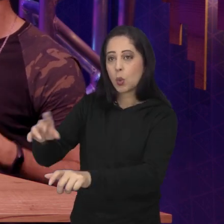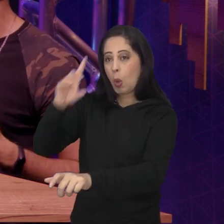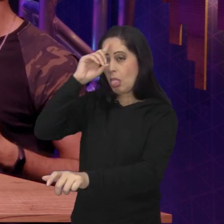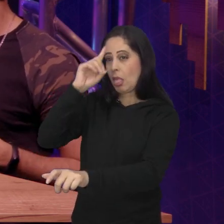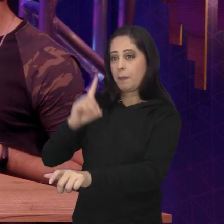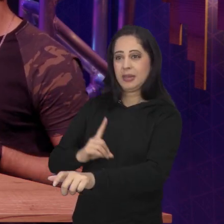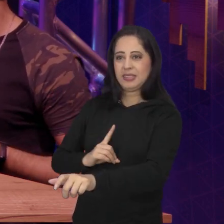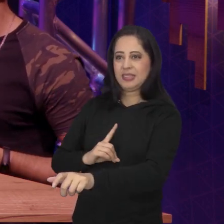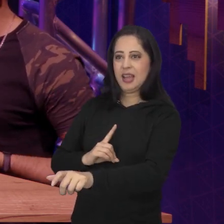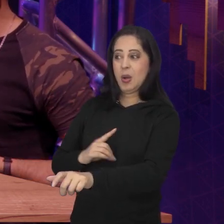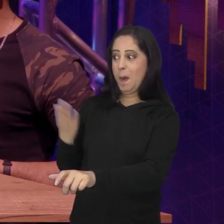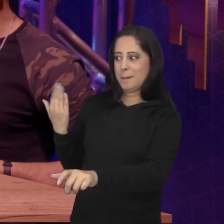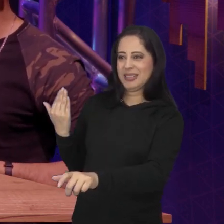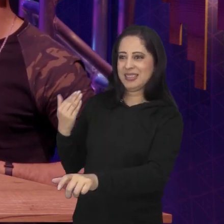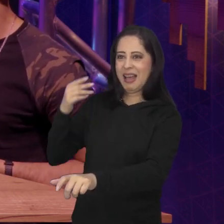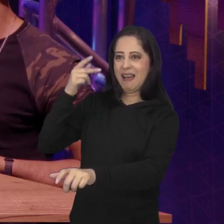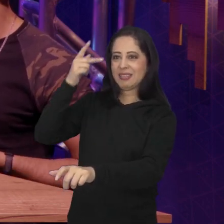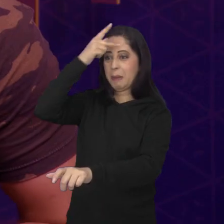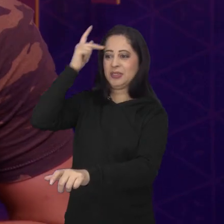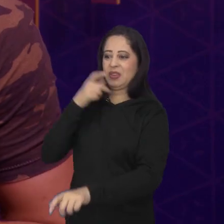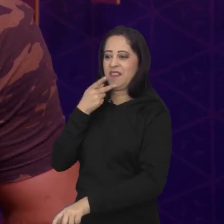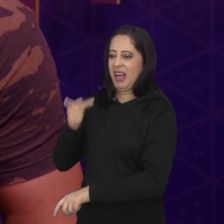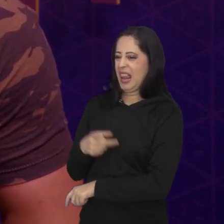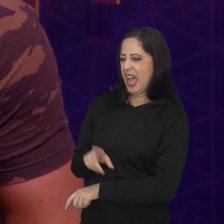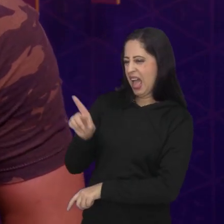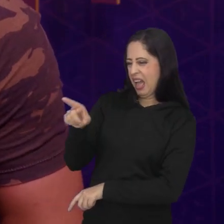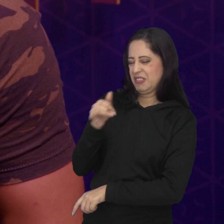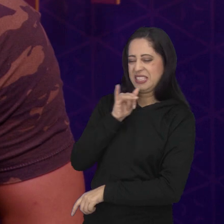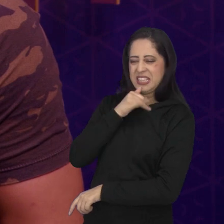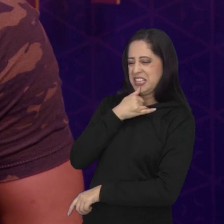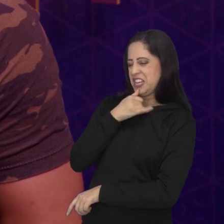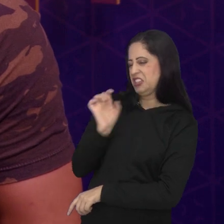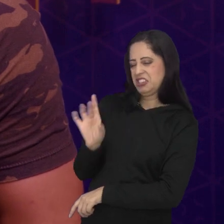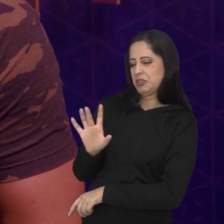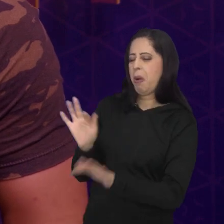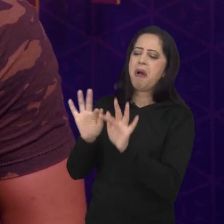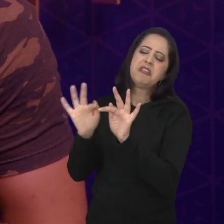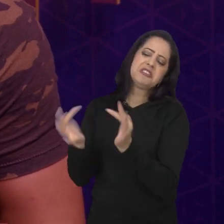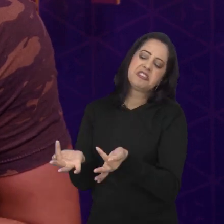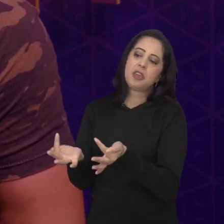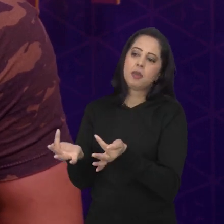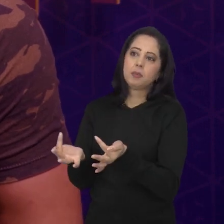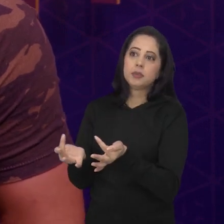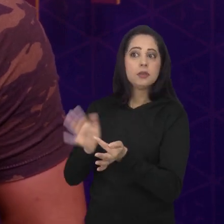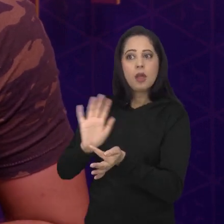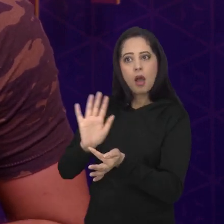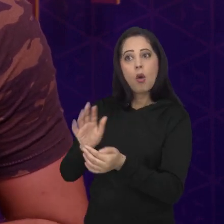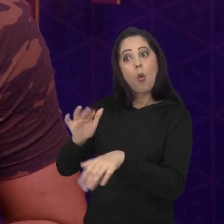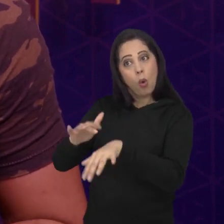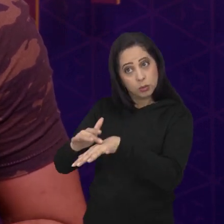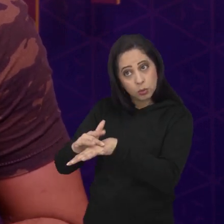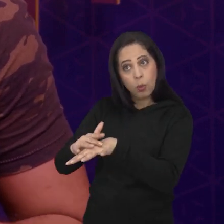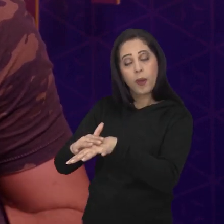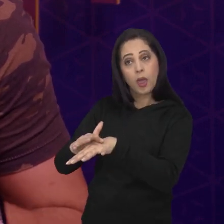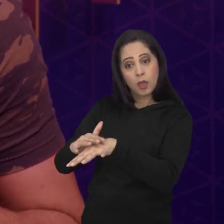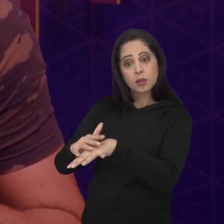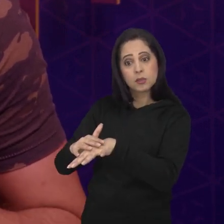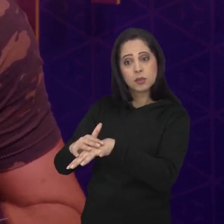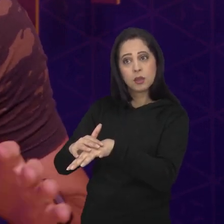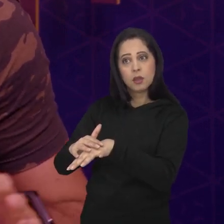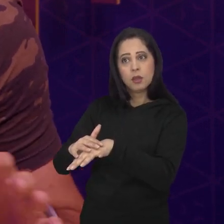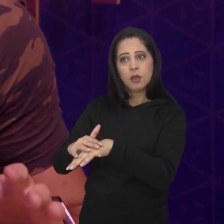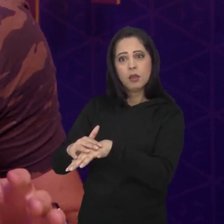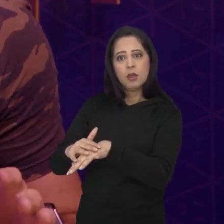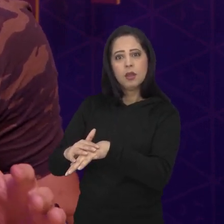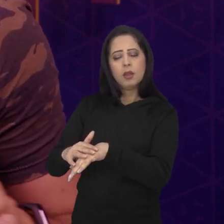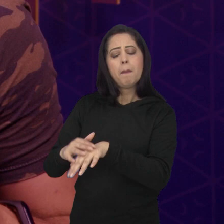depressão, que tem ansiedade, mas não tratava como uma doença. E assim, não